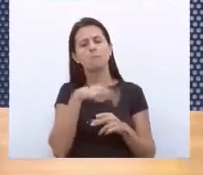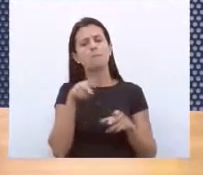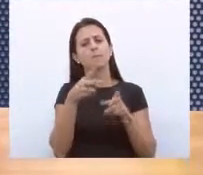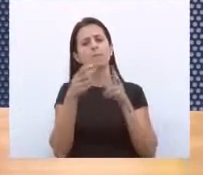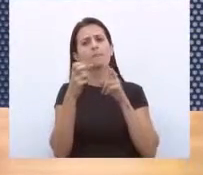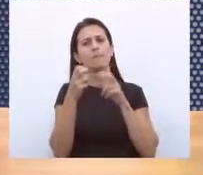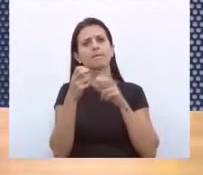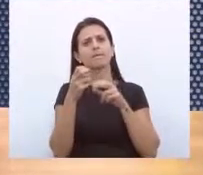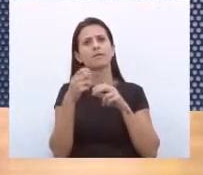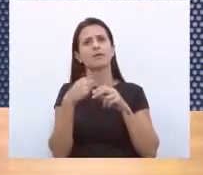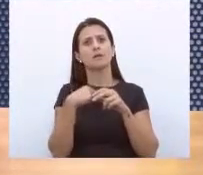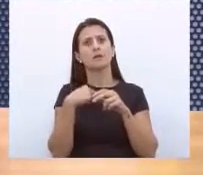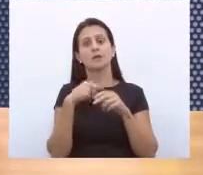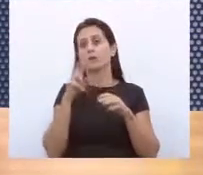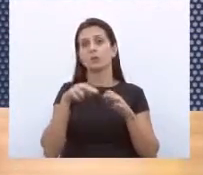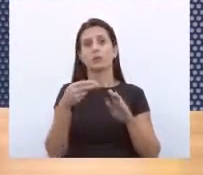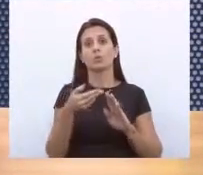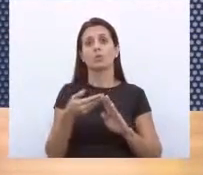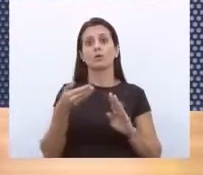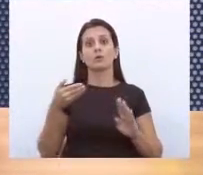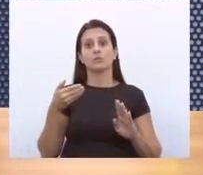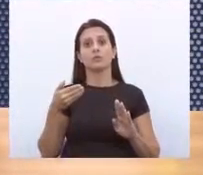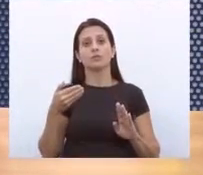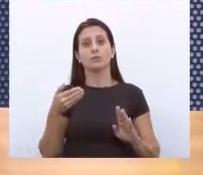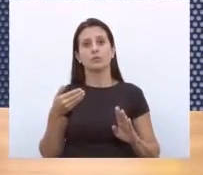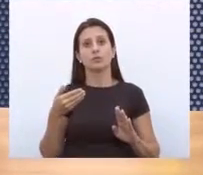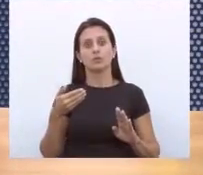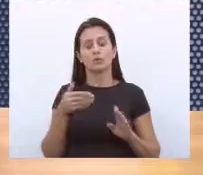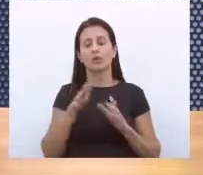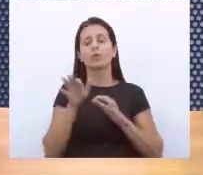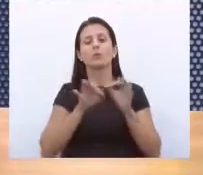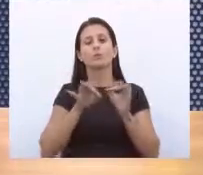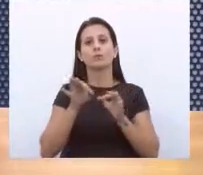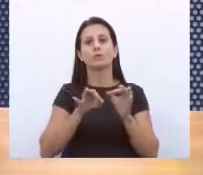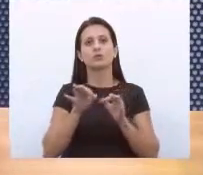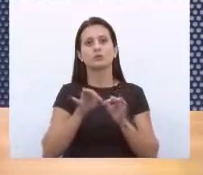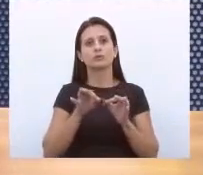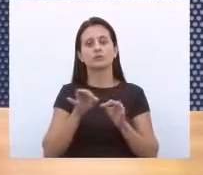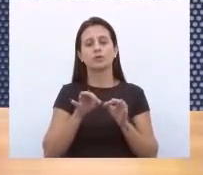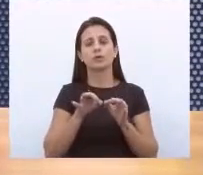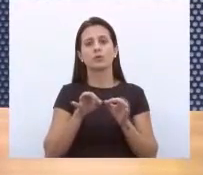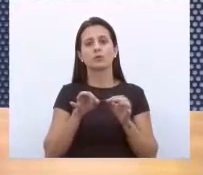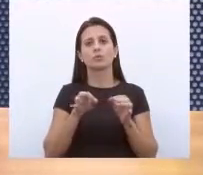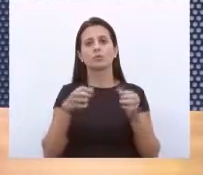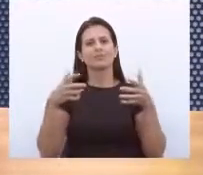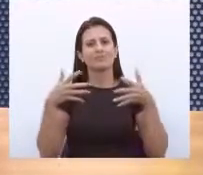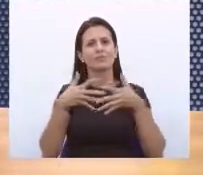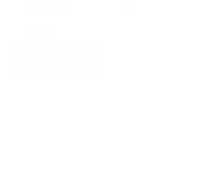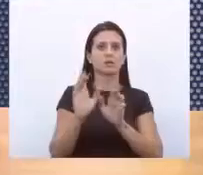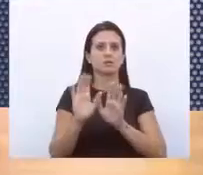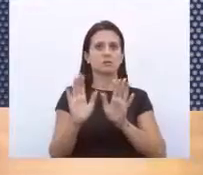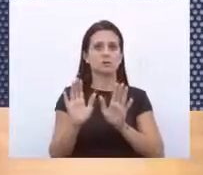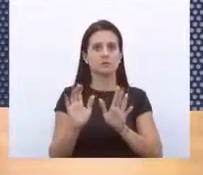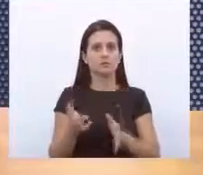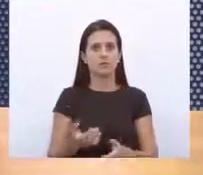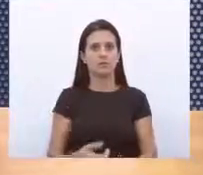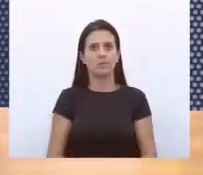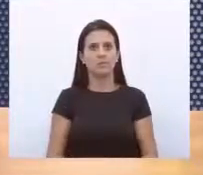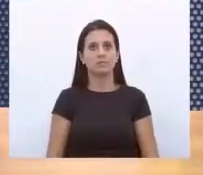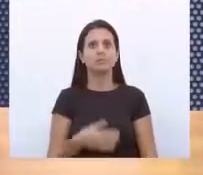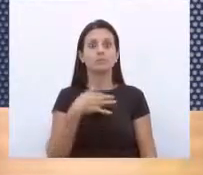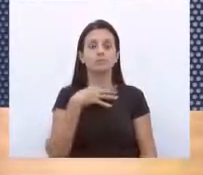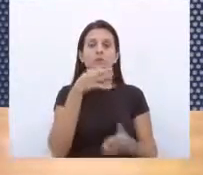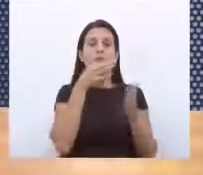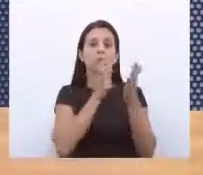momento eu escondi que era um projeto complexo e de equilíbrio difícil. A nossa proposta